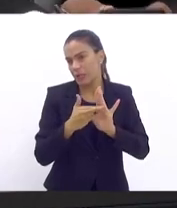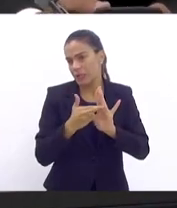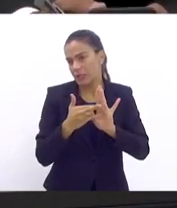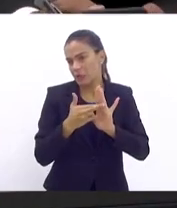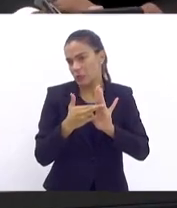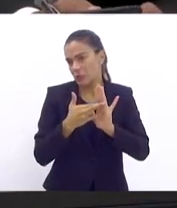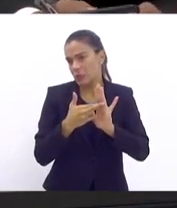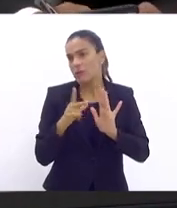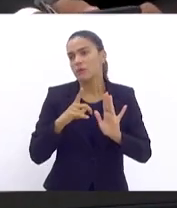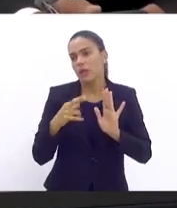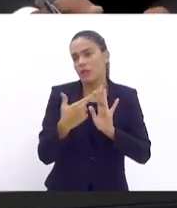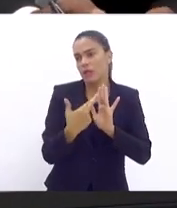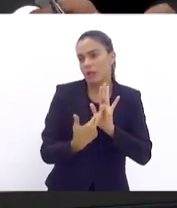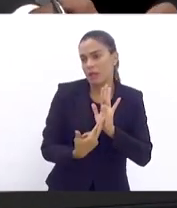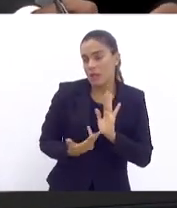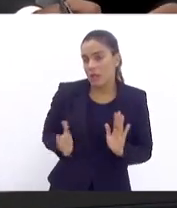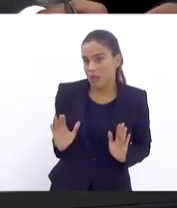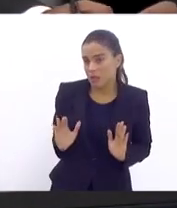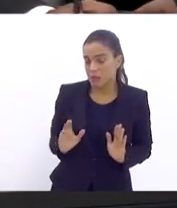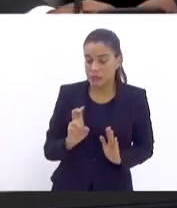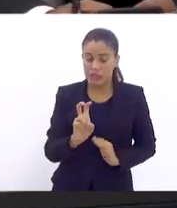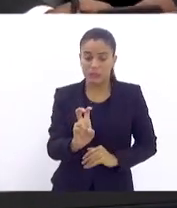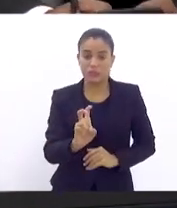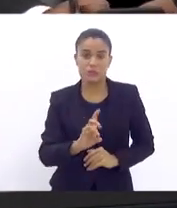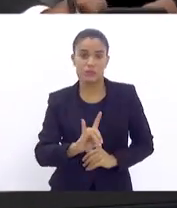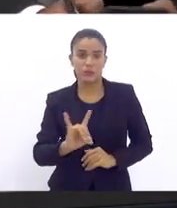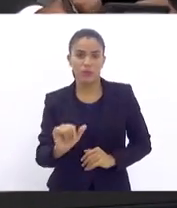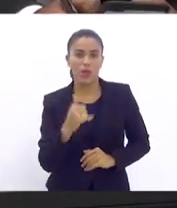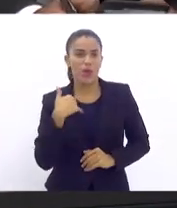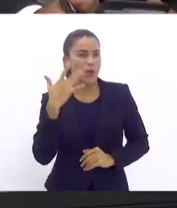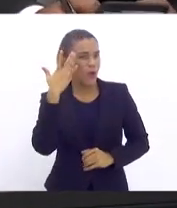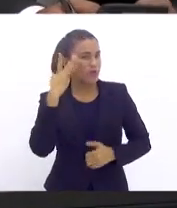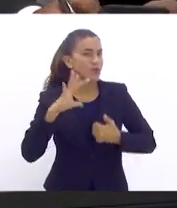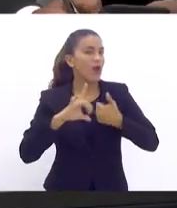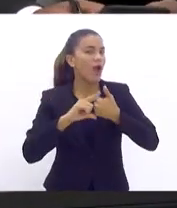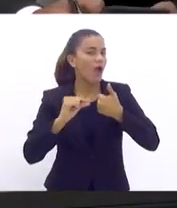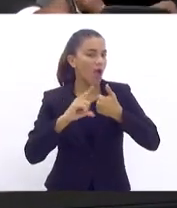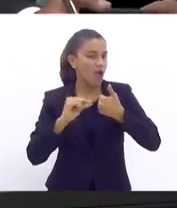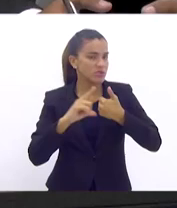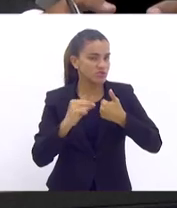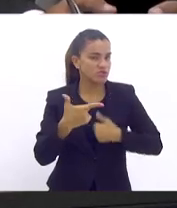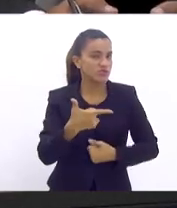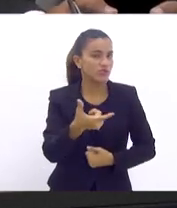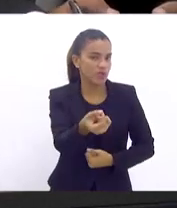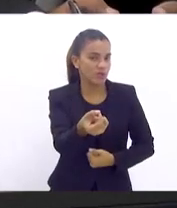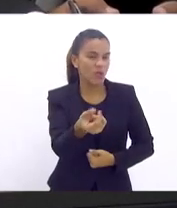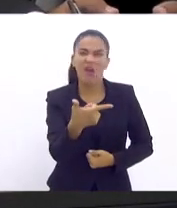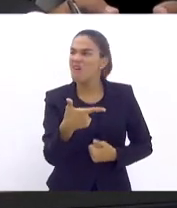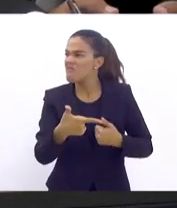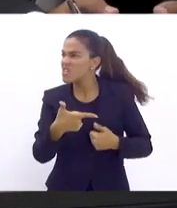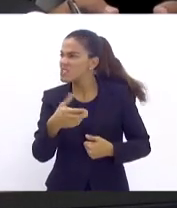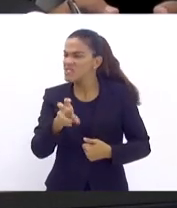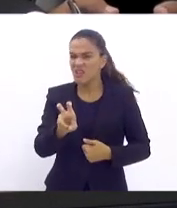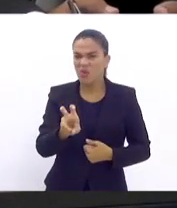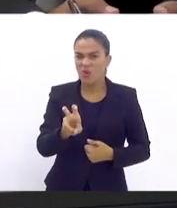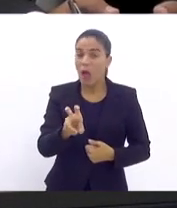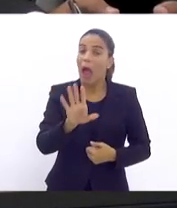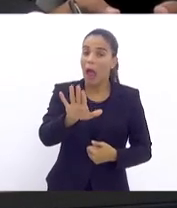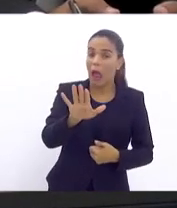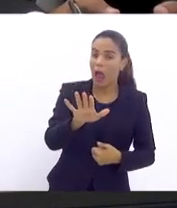regra sobre isso que a regra dos cinco dias deve estar em torno do artigo 20 se eu não me engano porque né 25 né